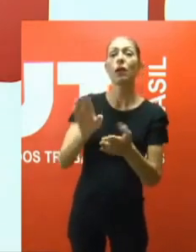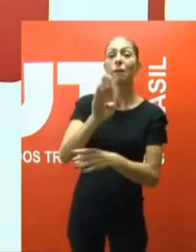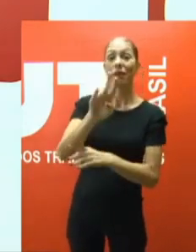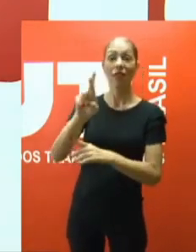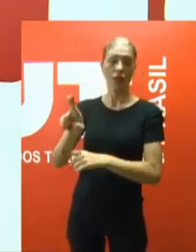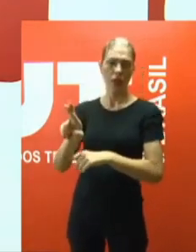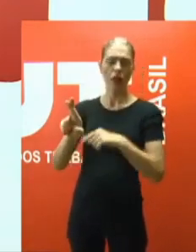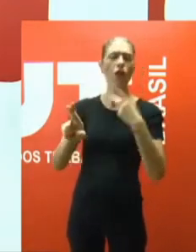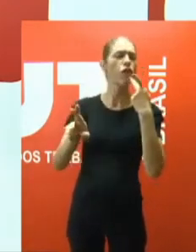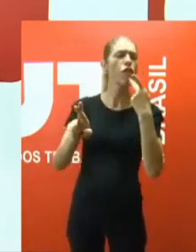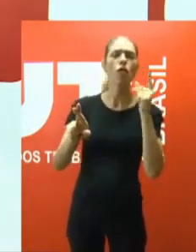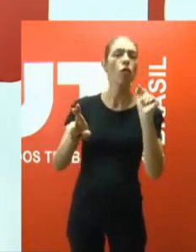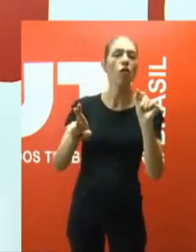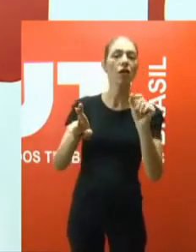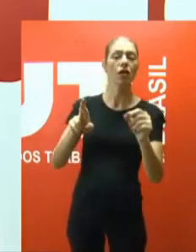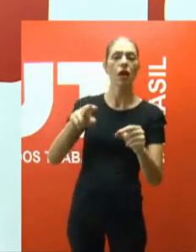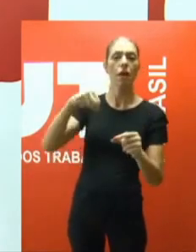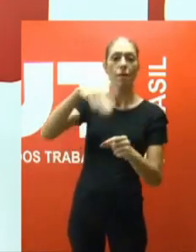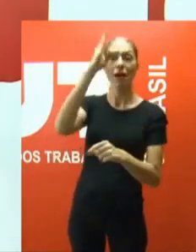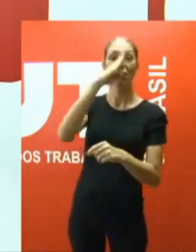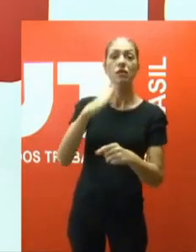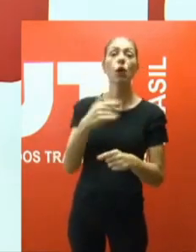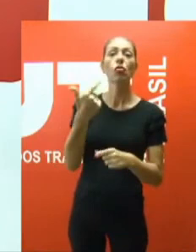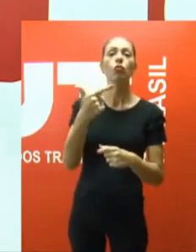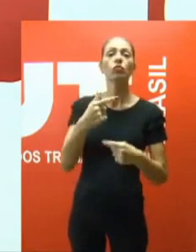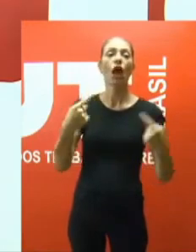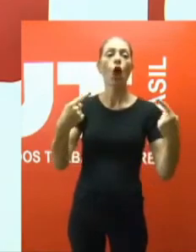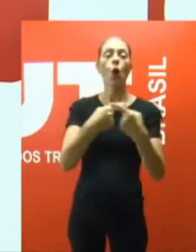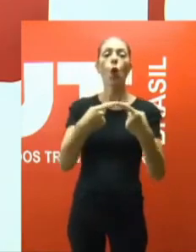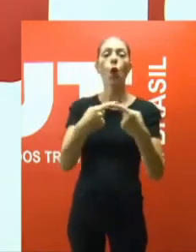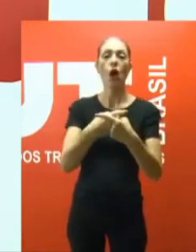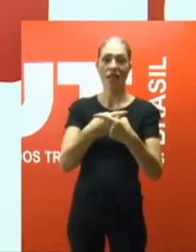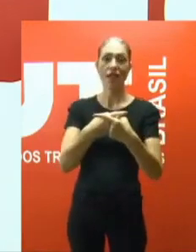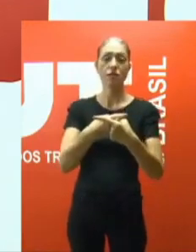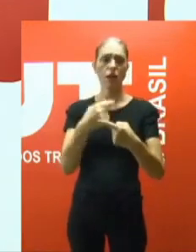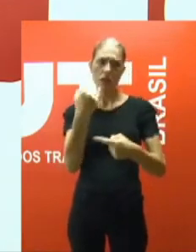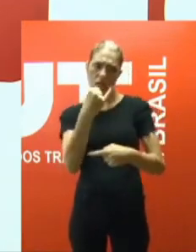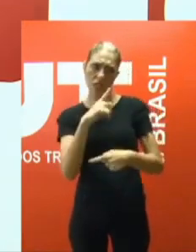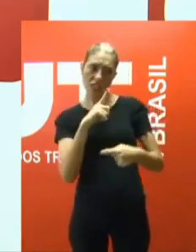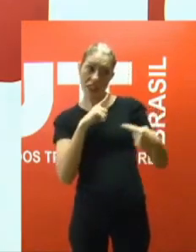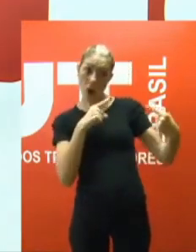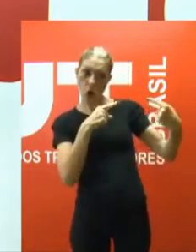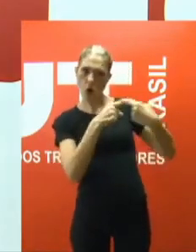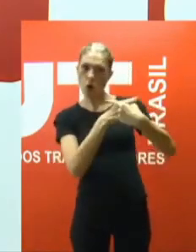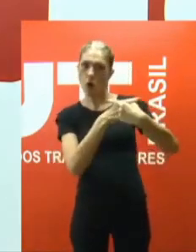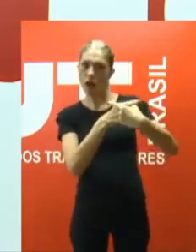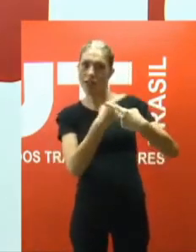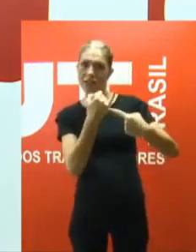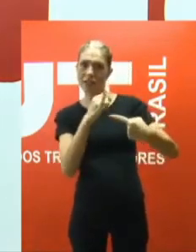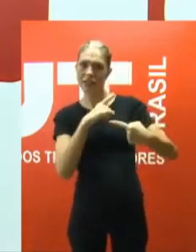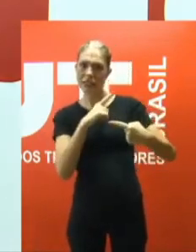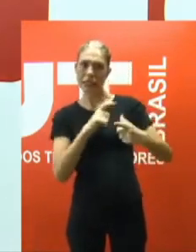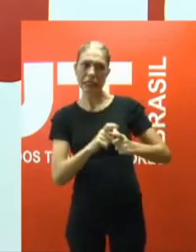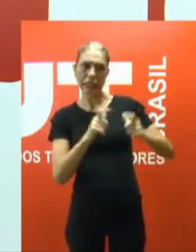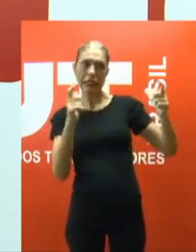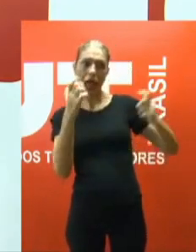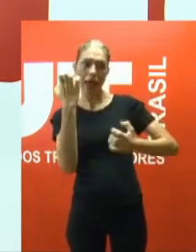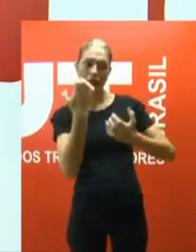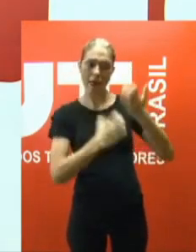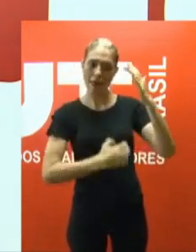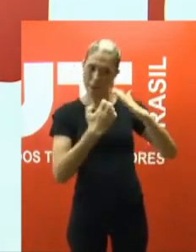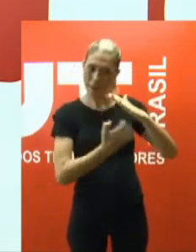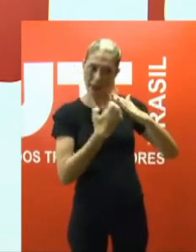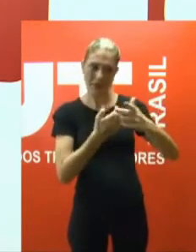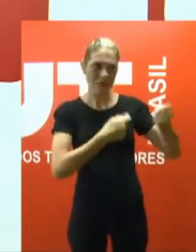que no Brasil faltava concorrência. Na hora que tivesse concorrência, na hora que tivesse muitas empresas negociando